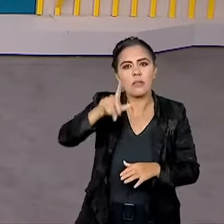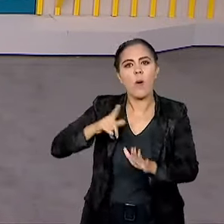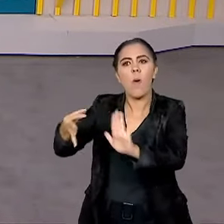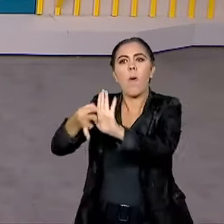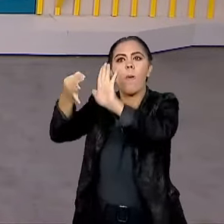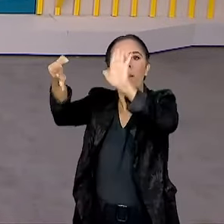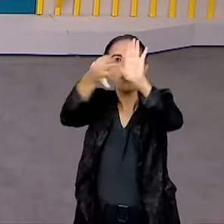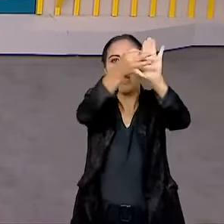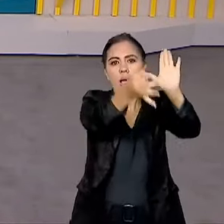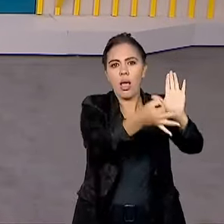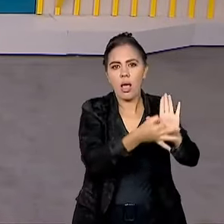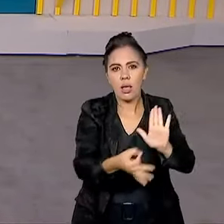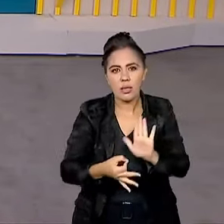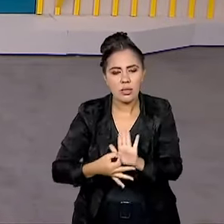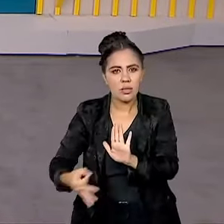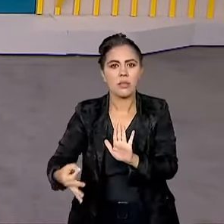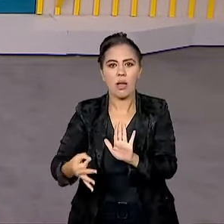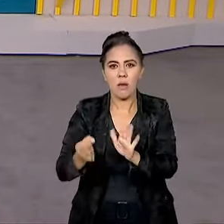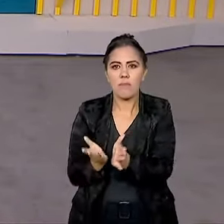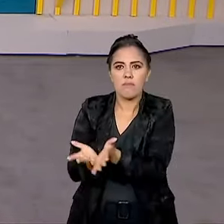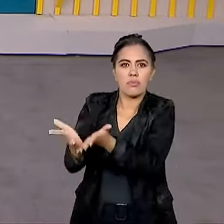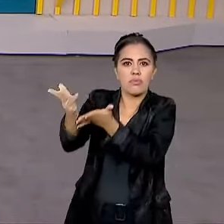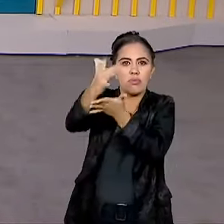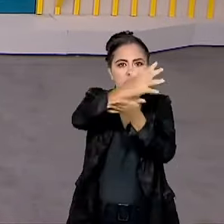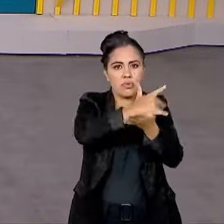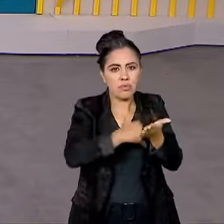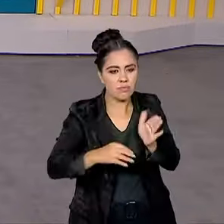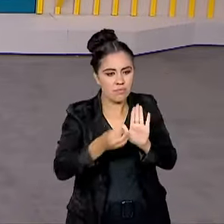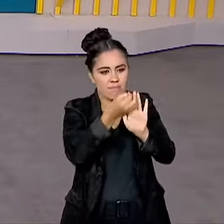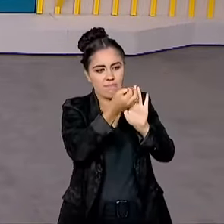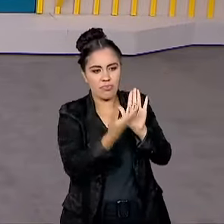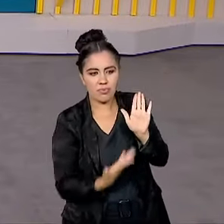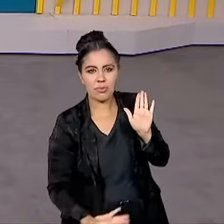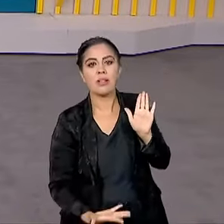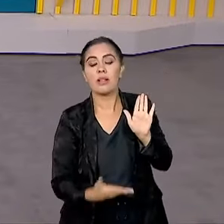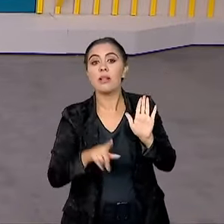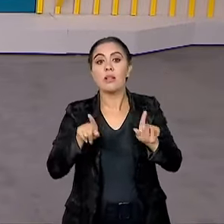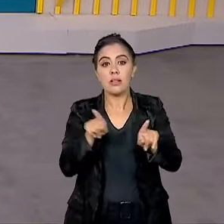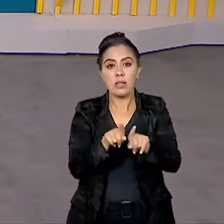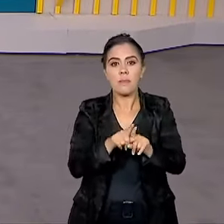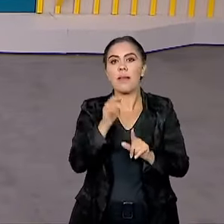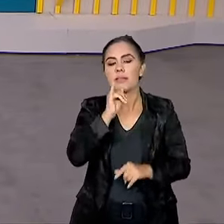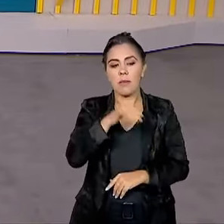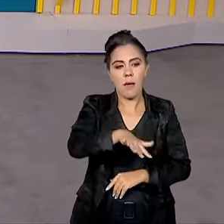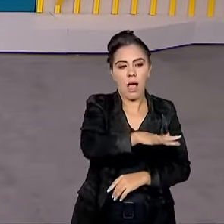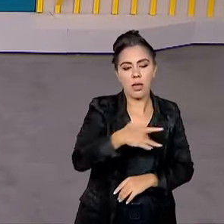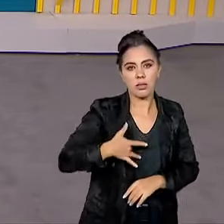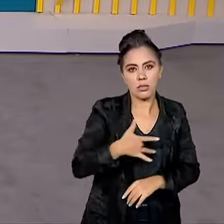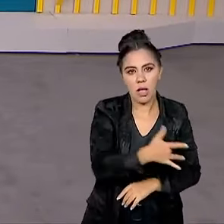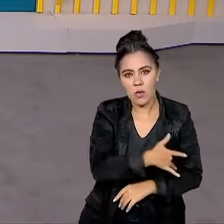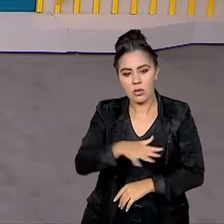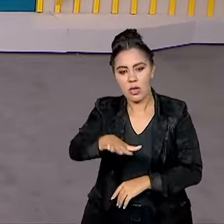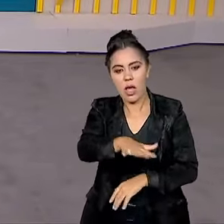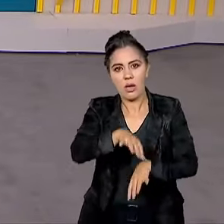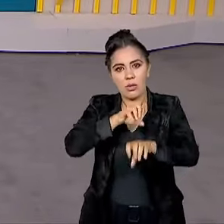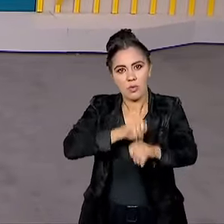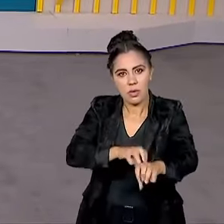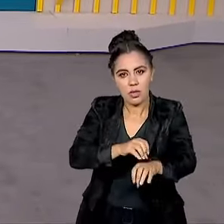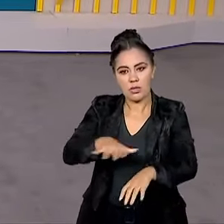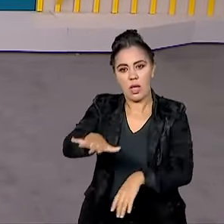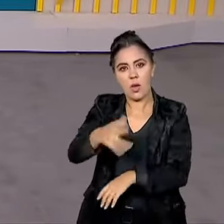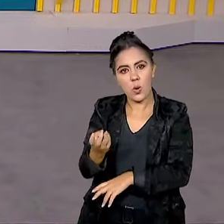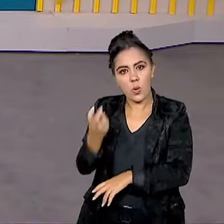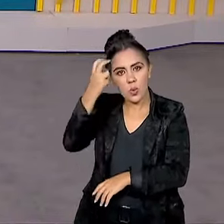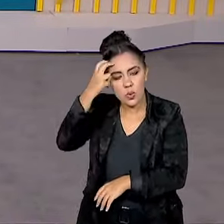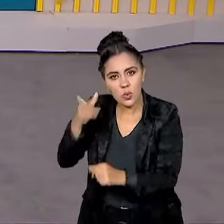ativa às principais demandas dessa população. As ações são em áreas como saúde, educação, cultura,